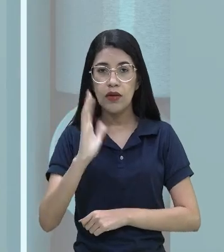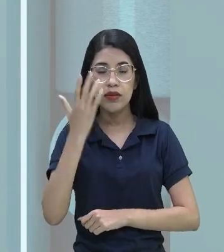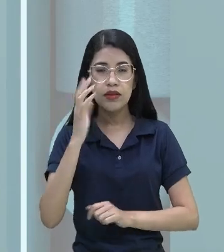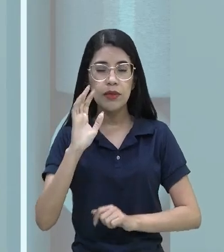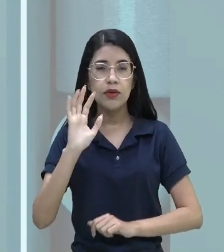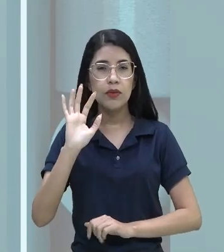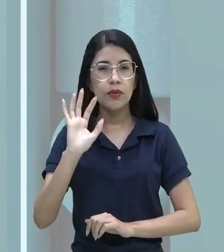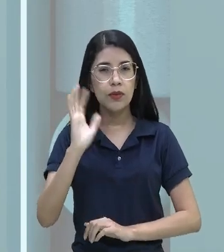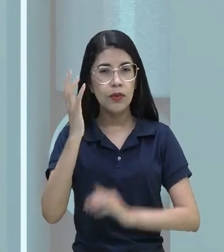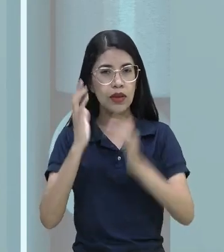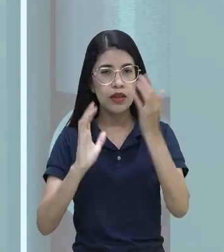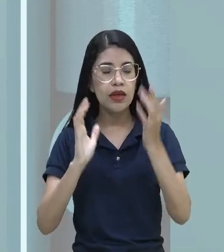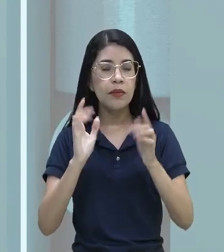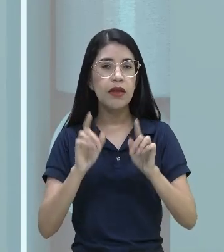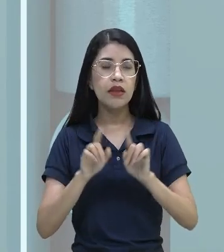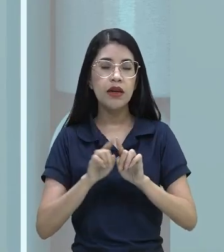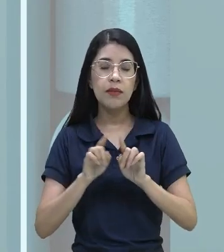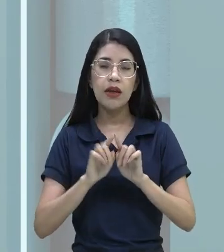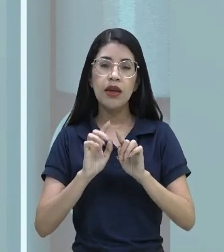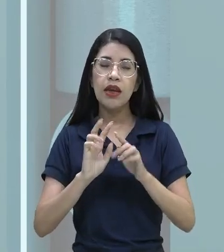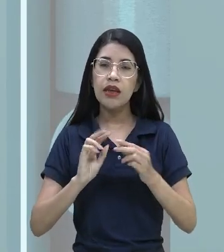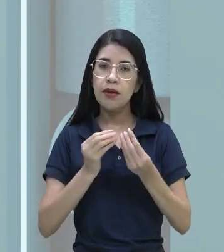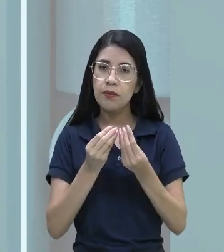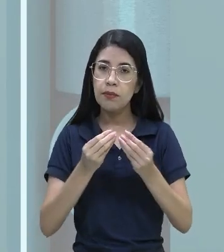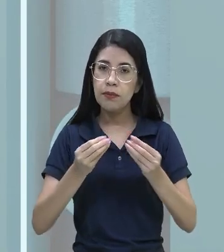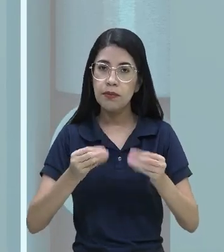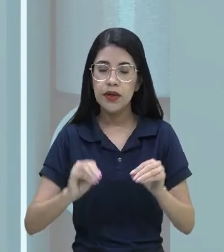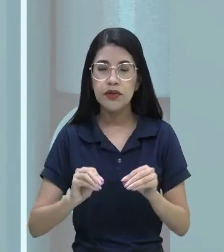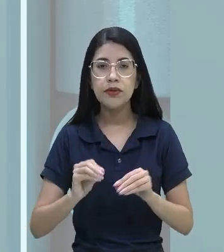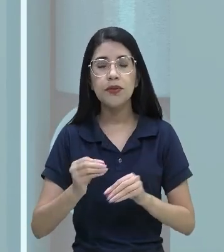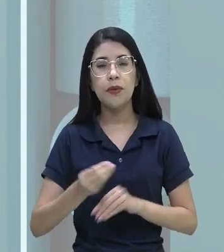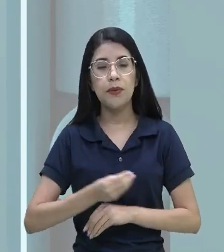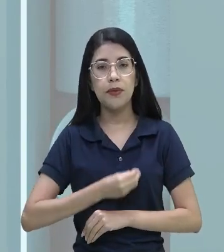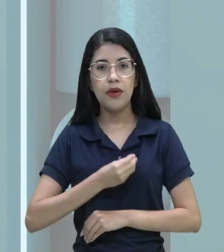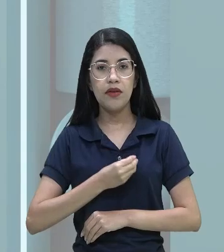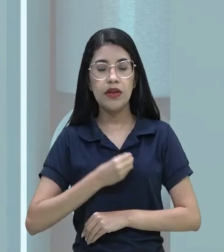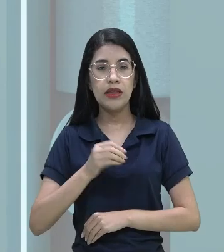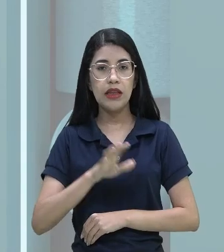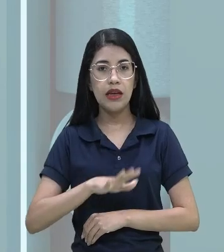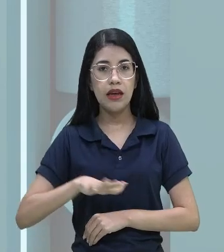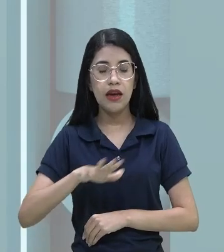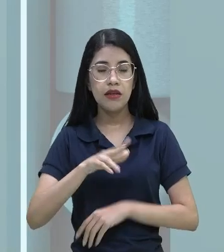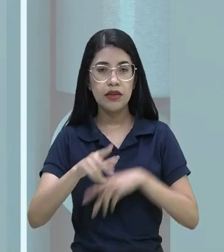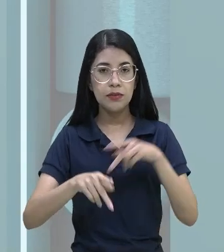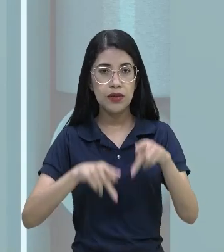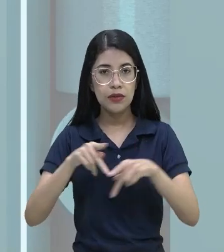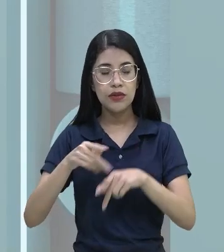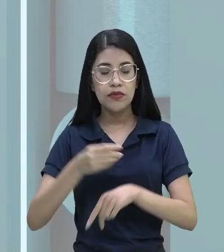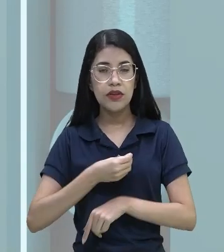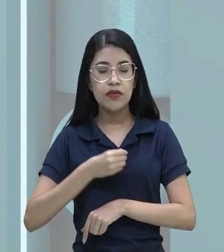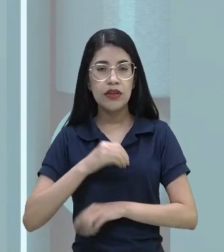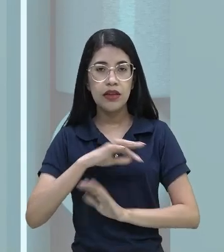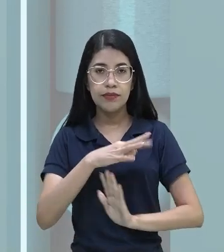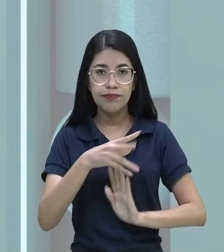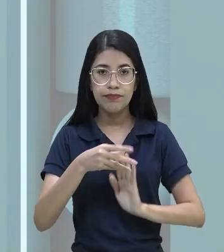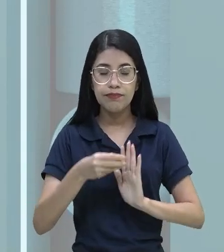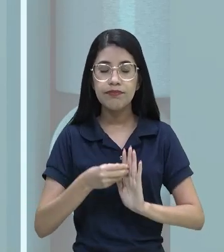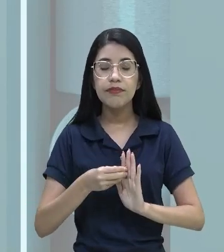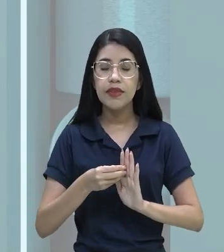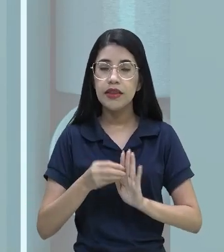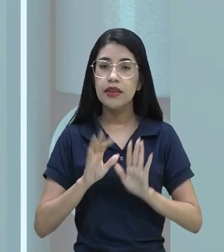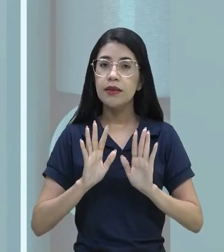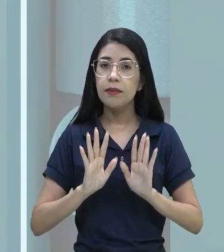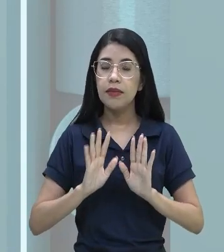fenômeno foi algo que prejudicou muito a vida, né, de quem vive neste bioma amazônico, eu